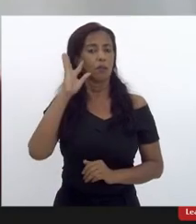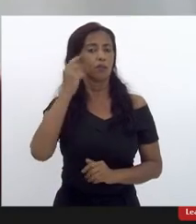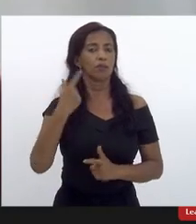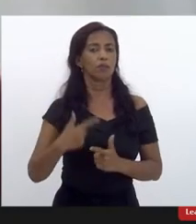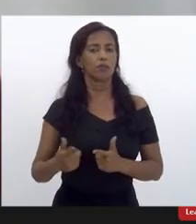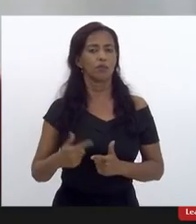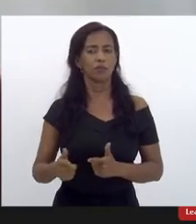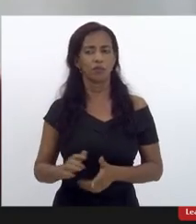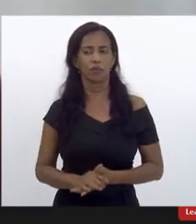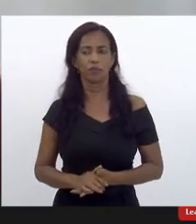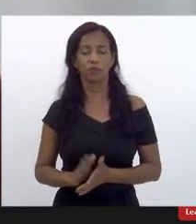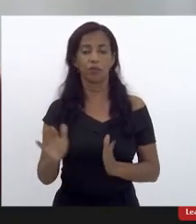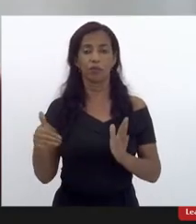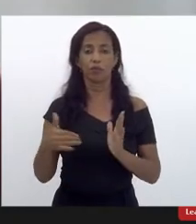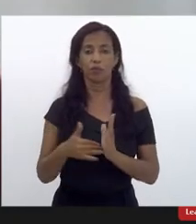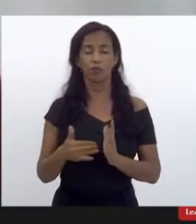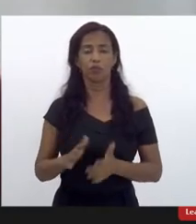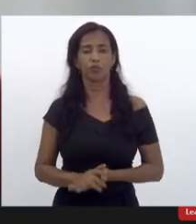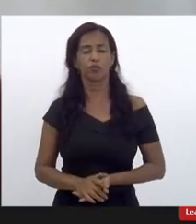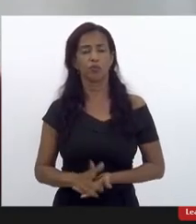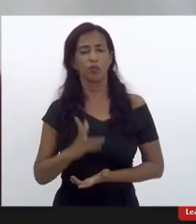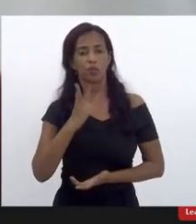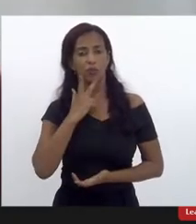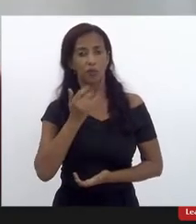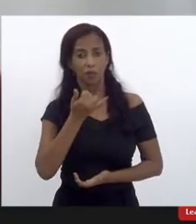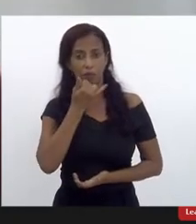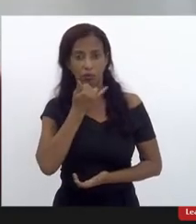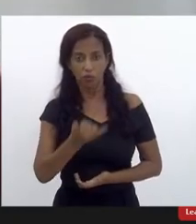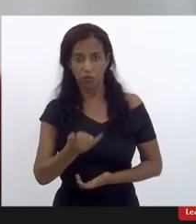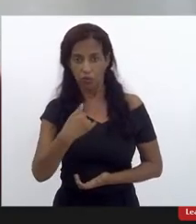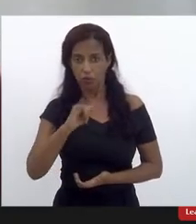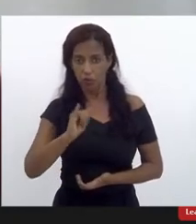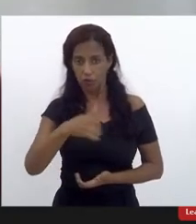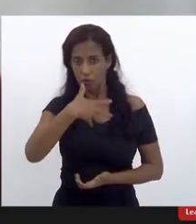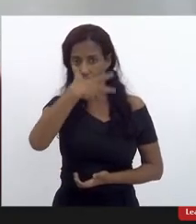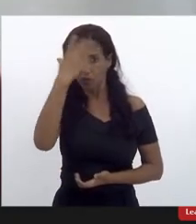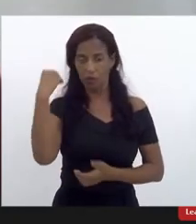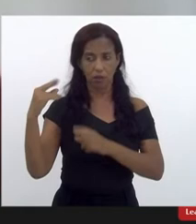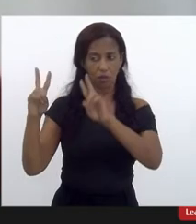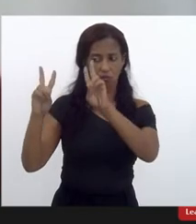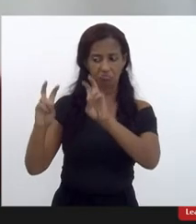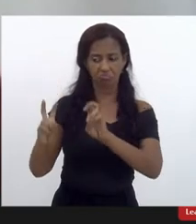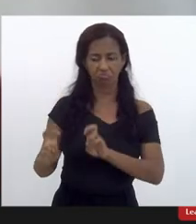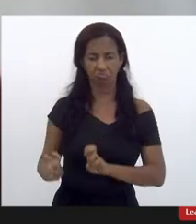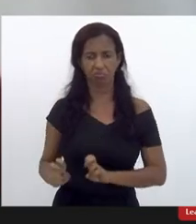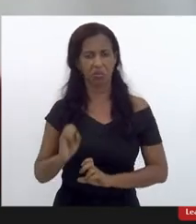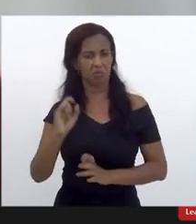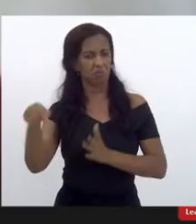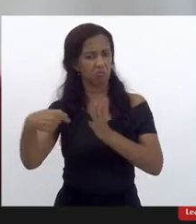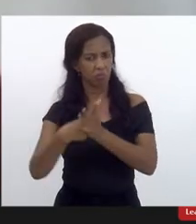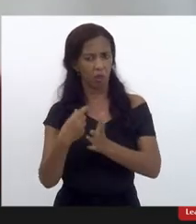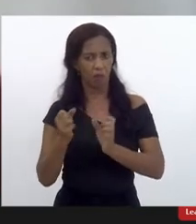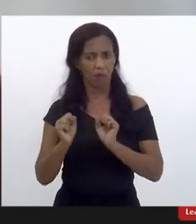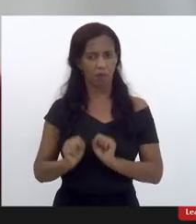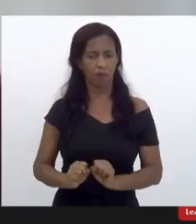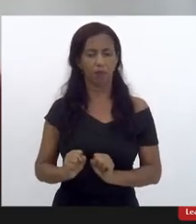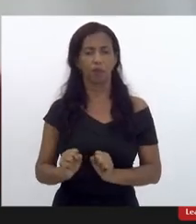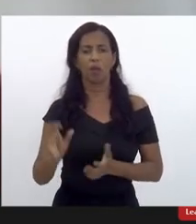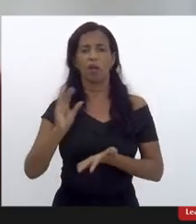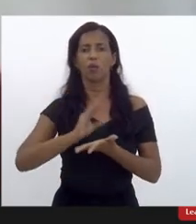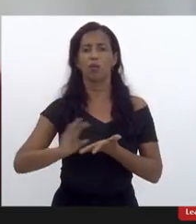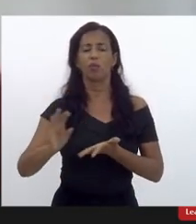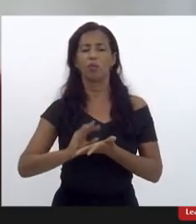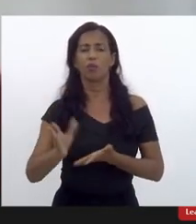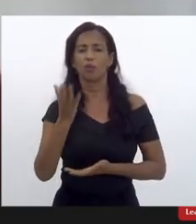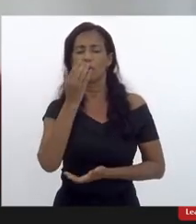questão. E, por último, eu vou colocar aqui, peço desculpa se eu esqueci algum tema, estou aqui à disposição para esclarecer, sobre o nosso auxílio